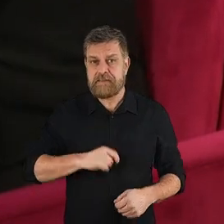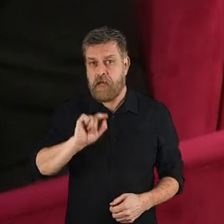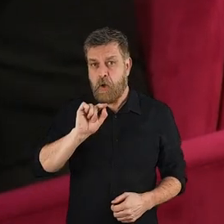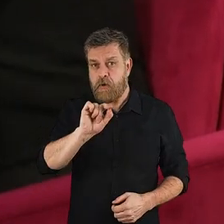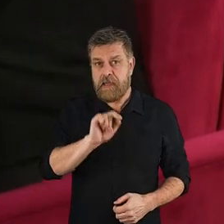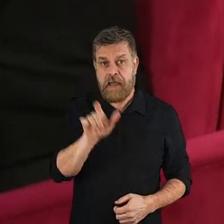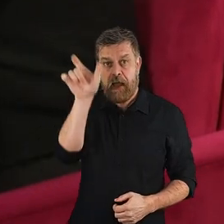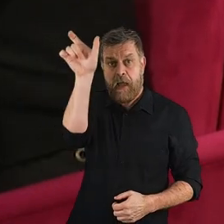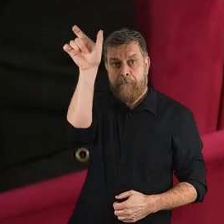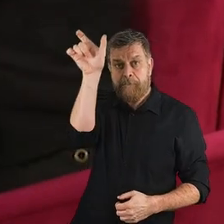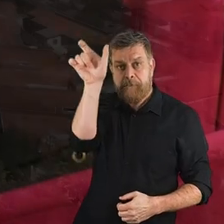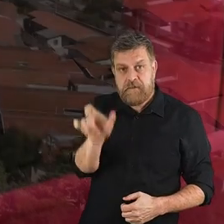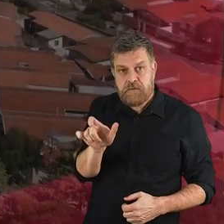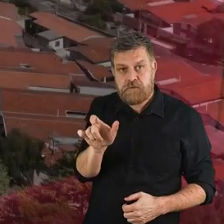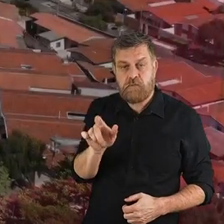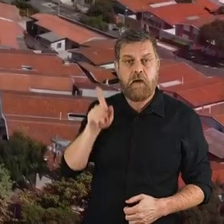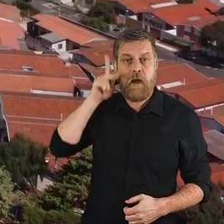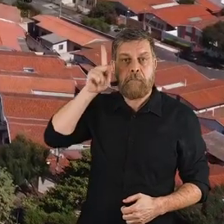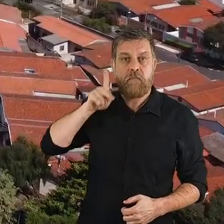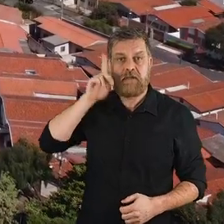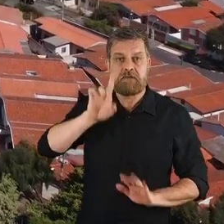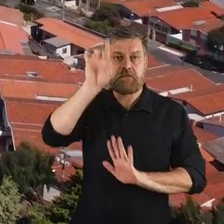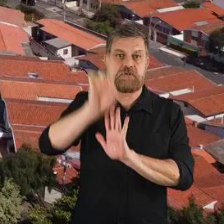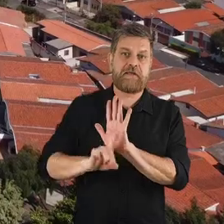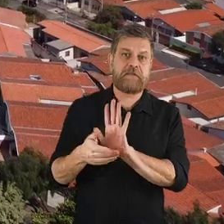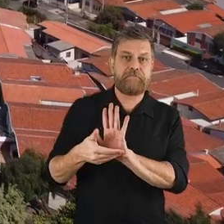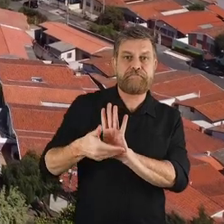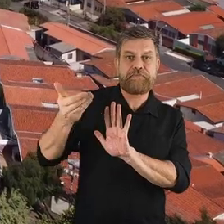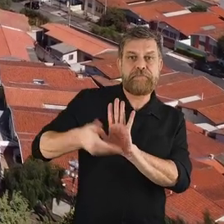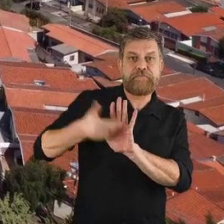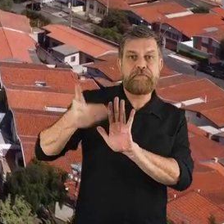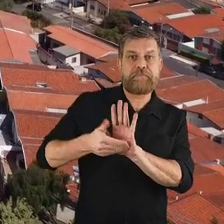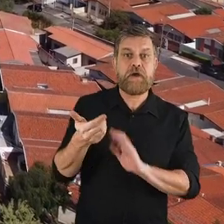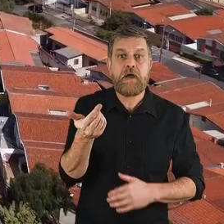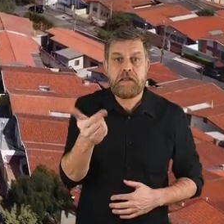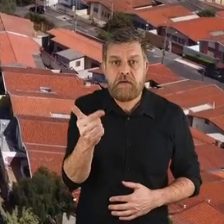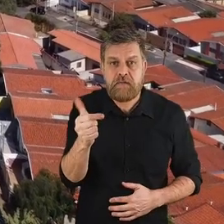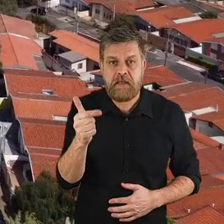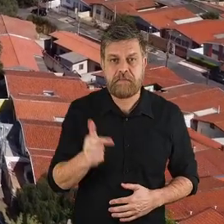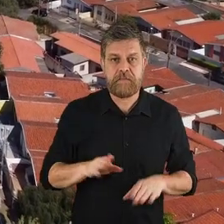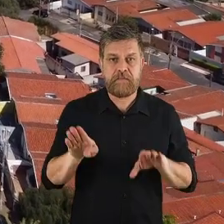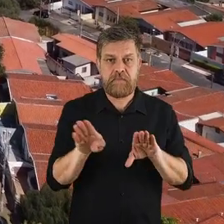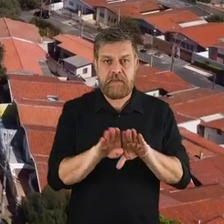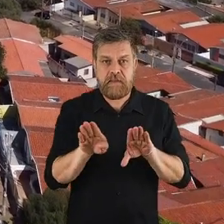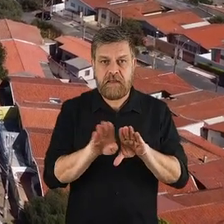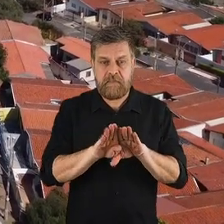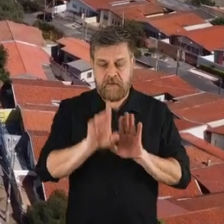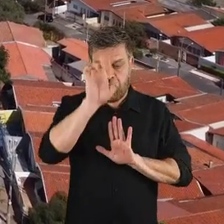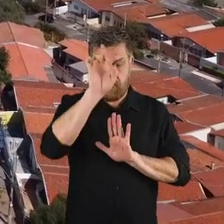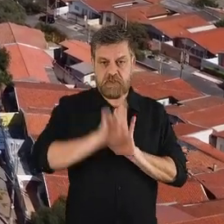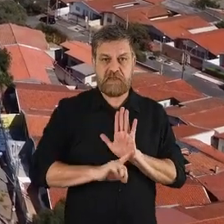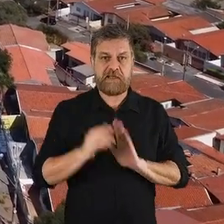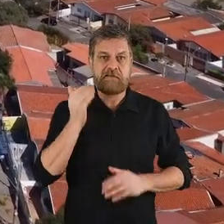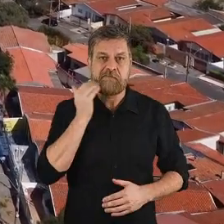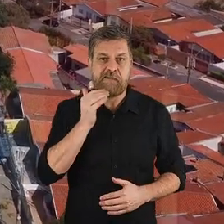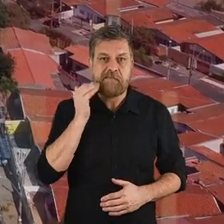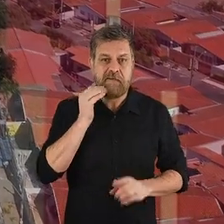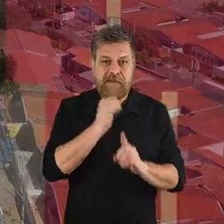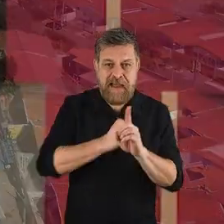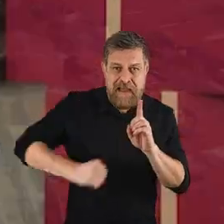pelo sujeito político que não tem acesso a direitos. Na própria precarização de direitos que a gente tem